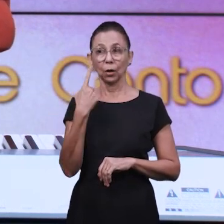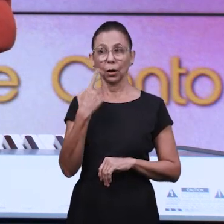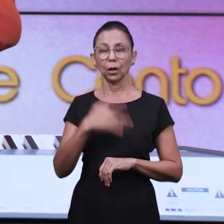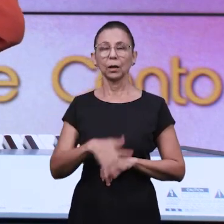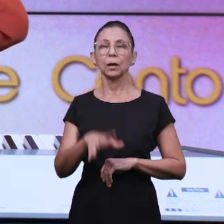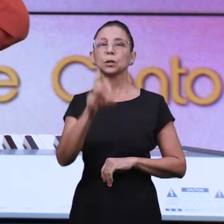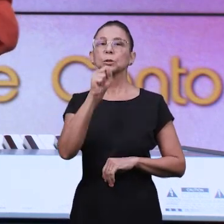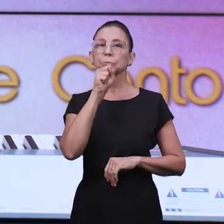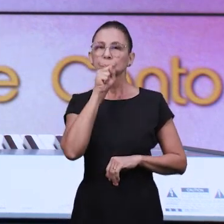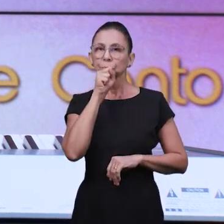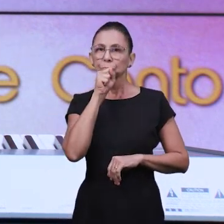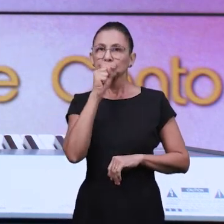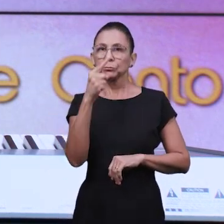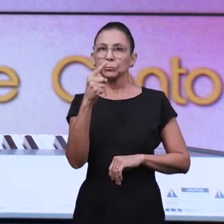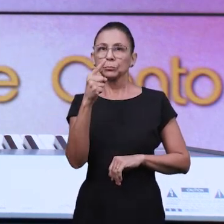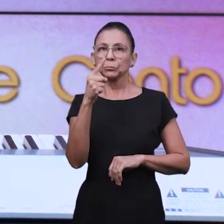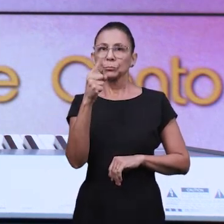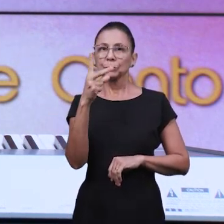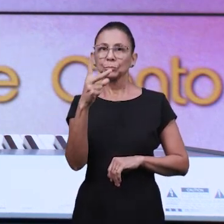inspiramos.